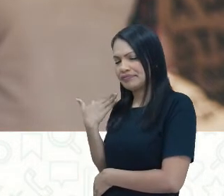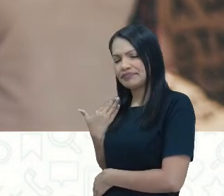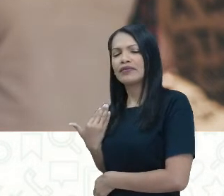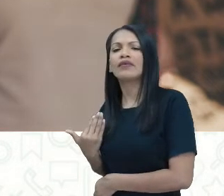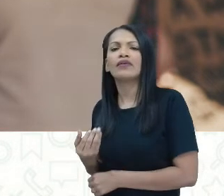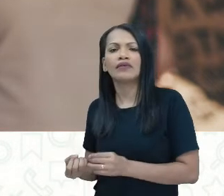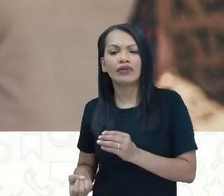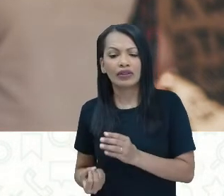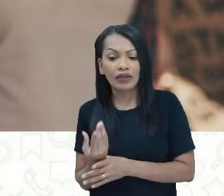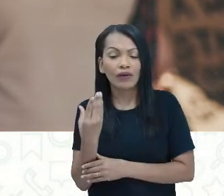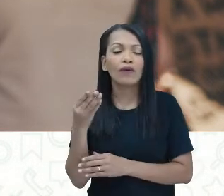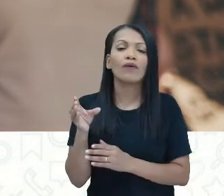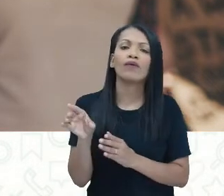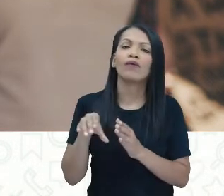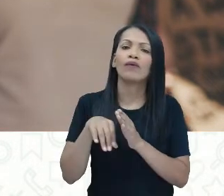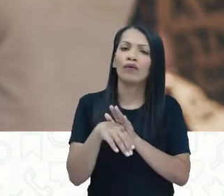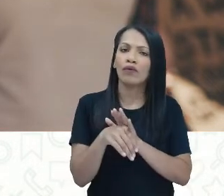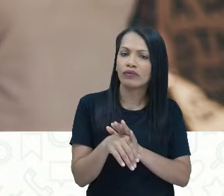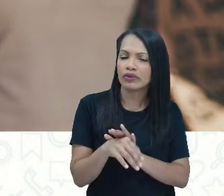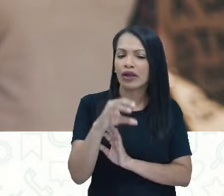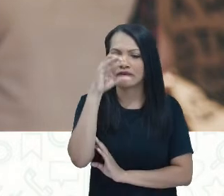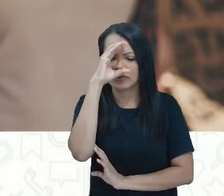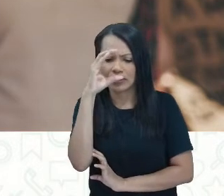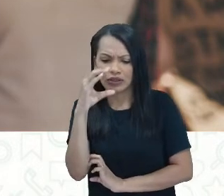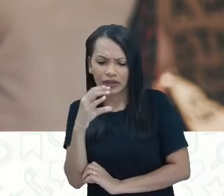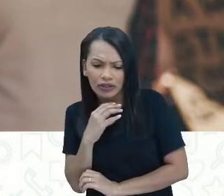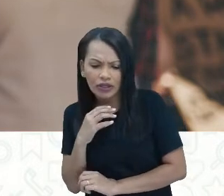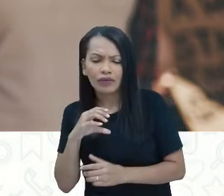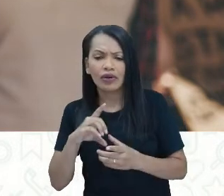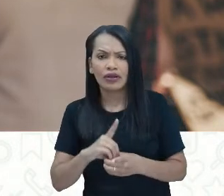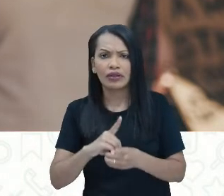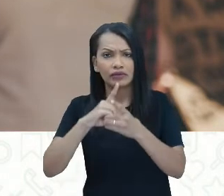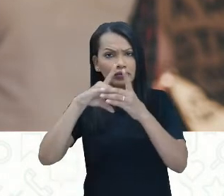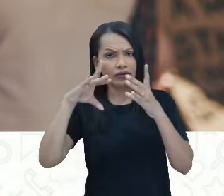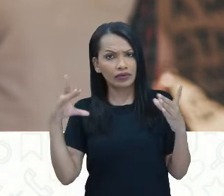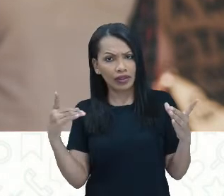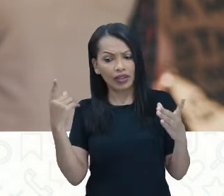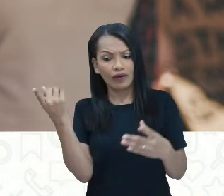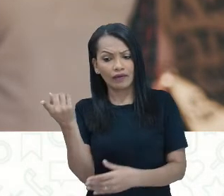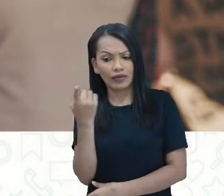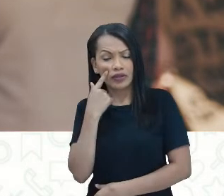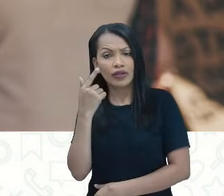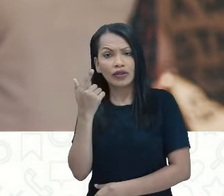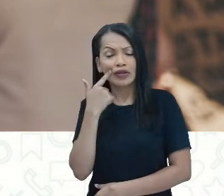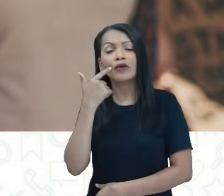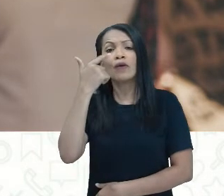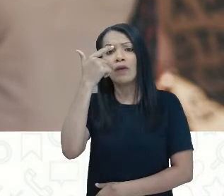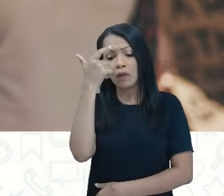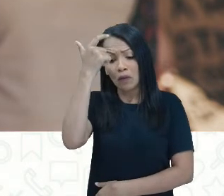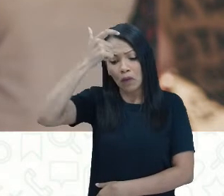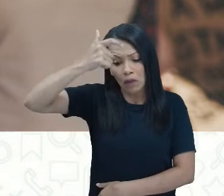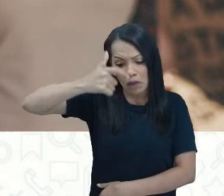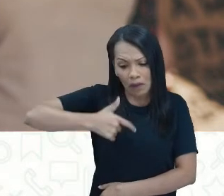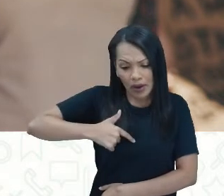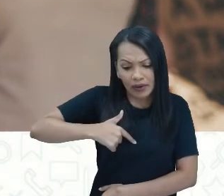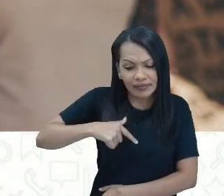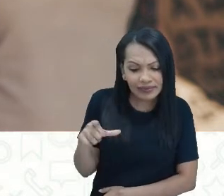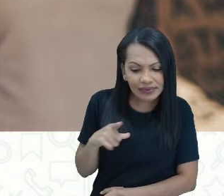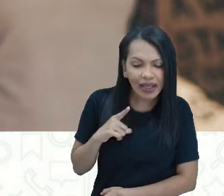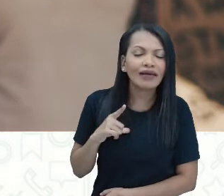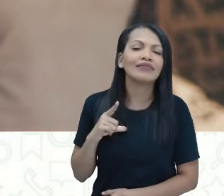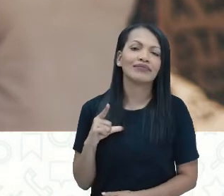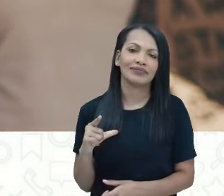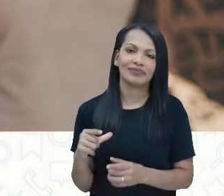os conceitos de cidadania, democracia. Então, civis porque vem desse contexto aí, né? Do